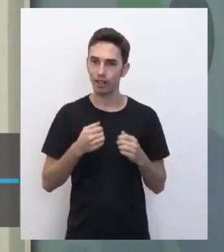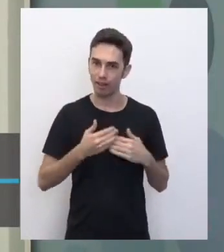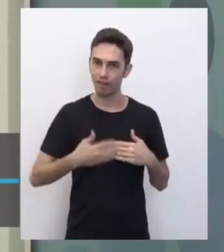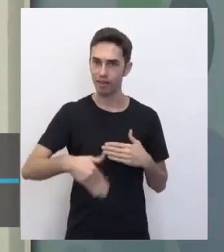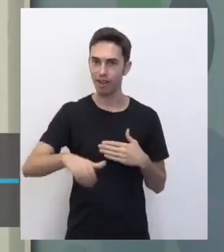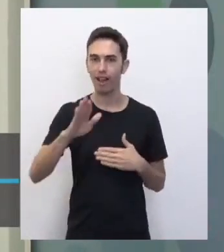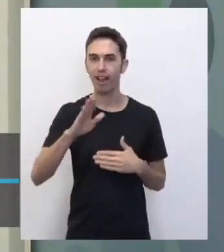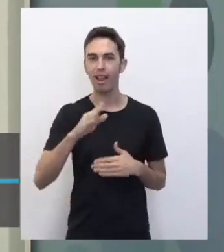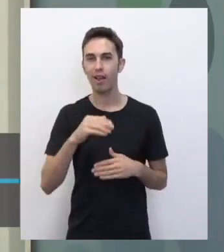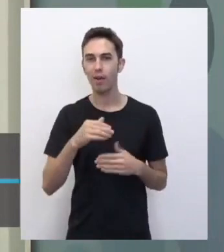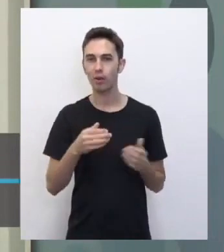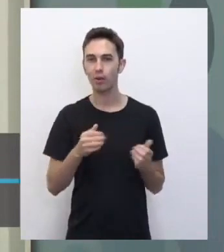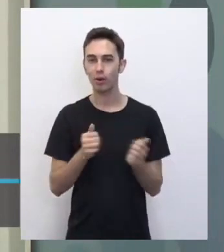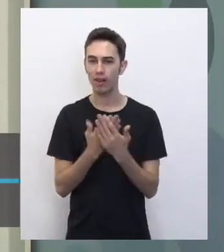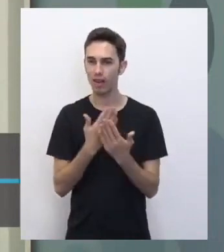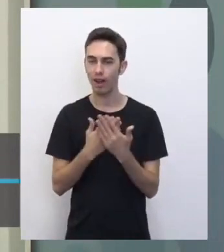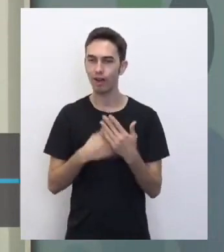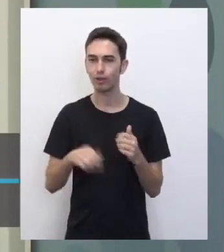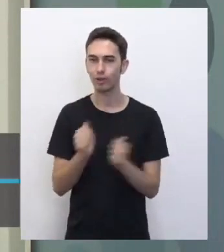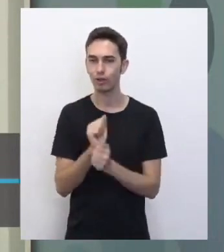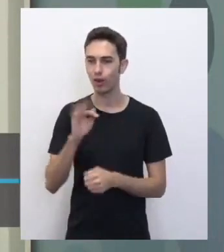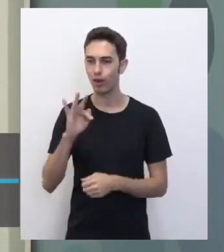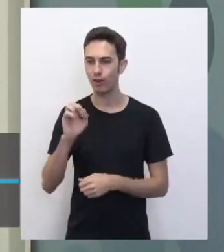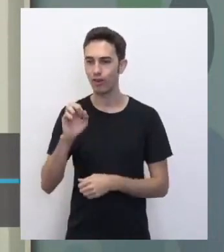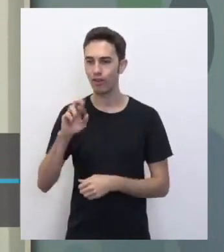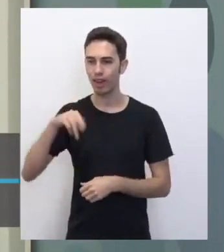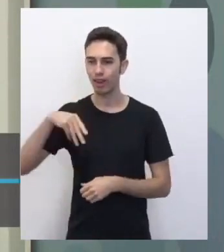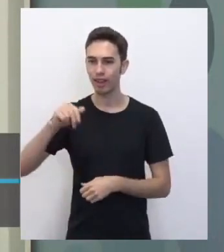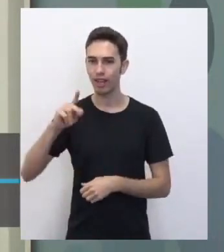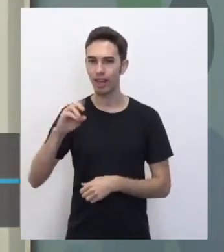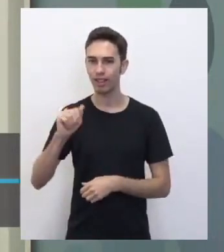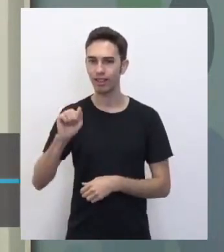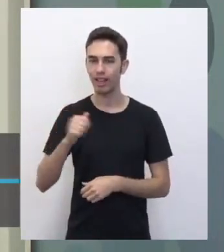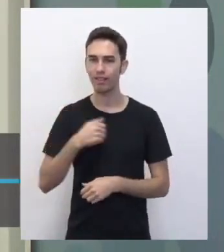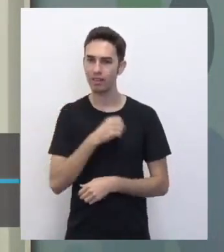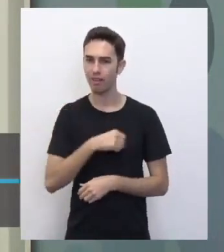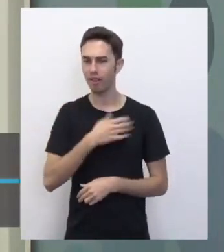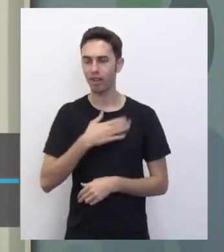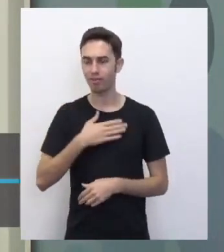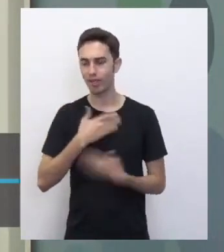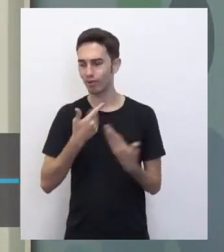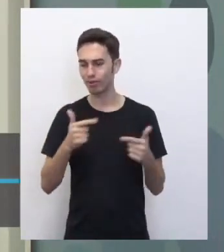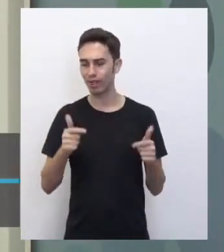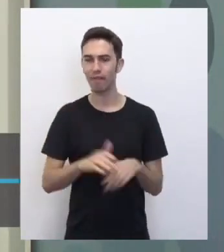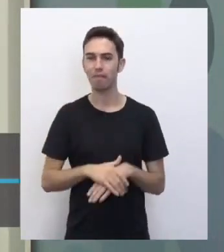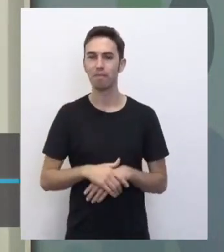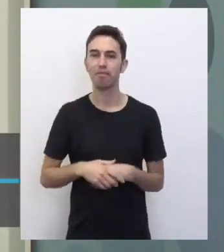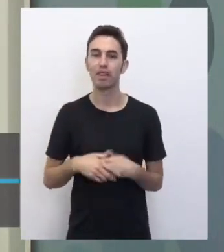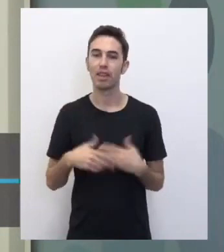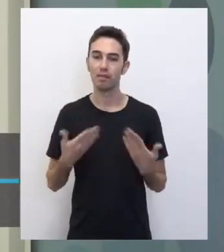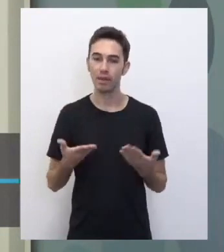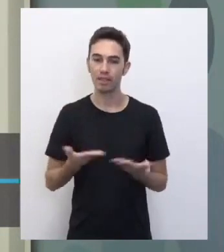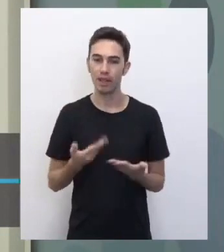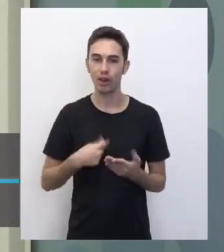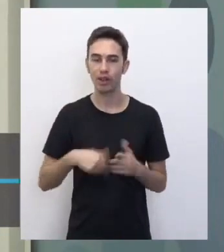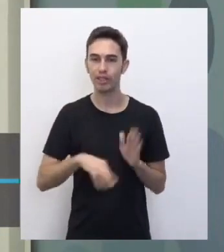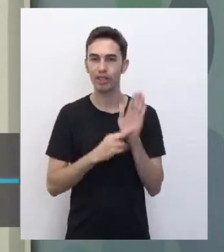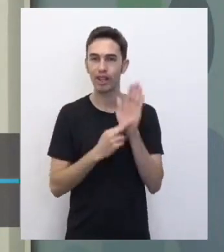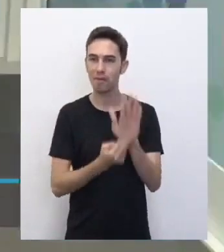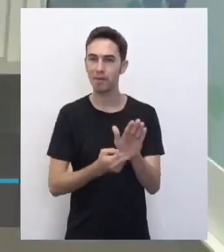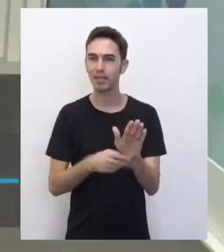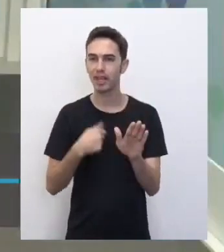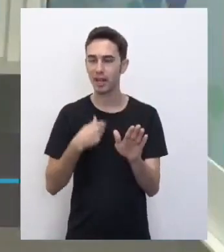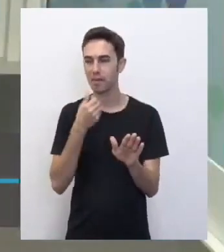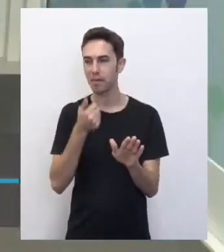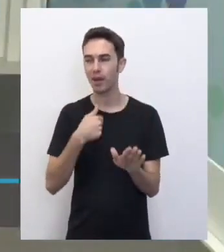nem vão sentir minha falta, né? Mas só para vocês saberem que está tudo bem, tá, gente? E mas de qualquer forma, a gente está muito bem representado aqui com a